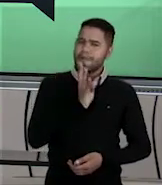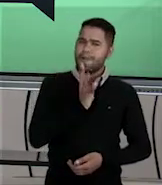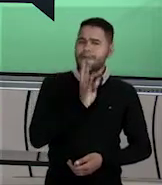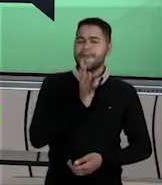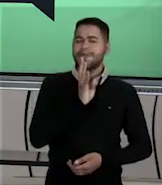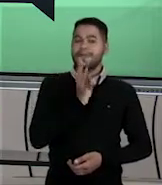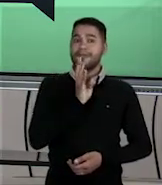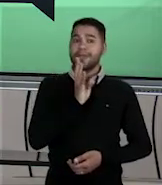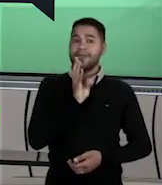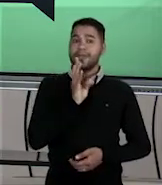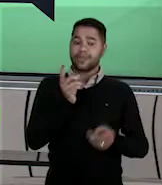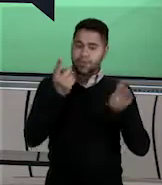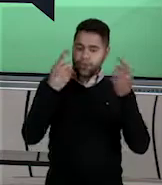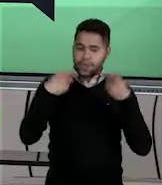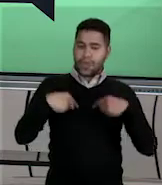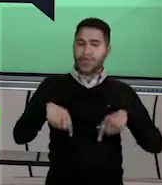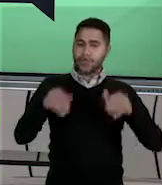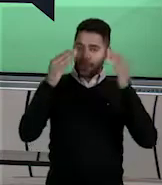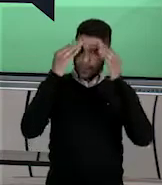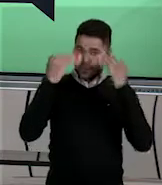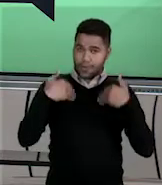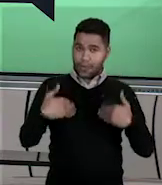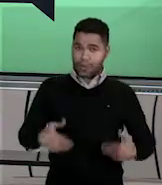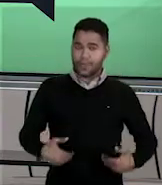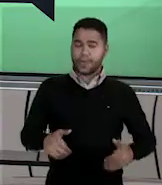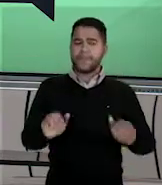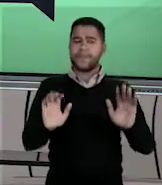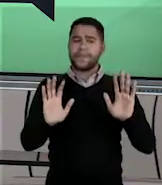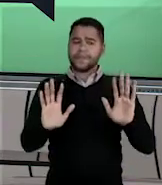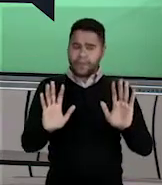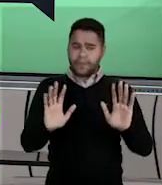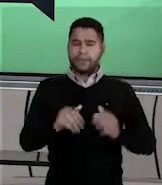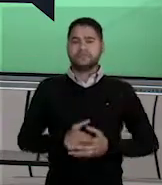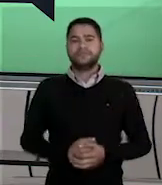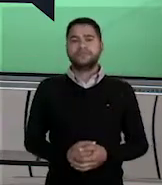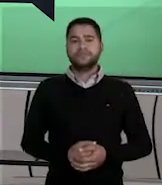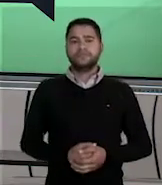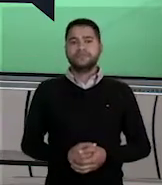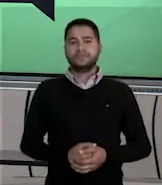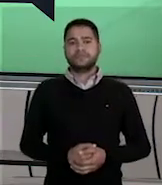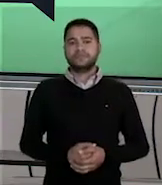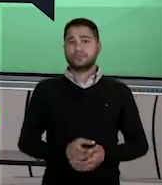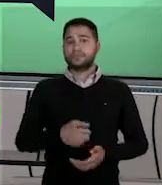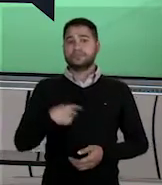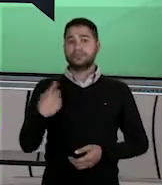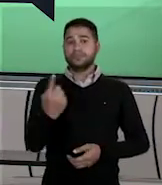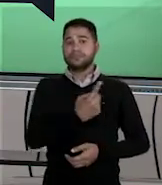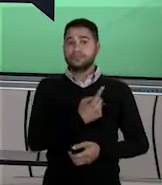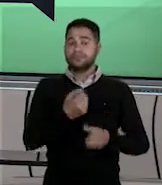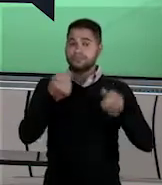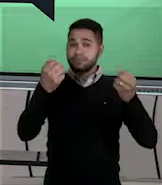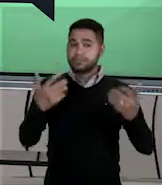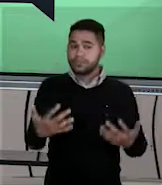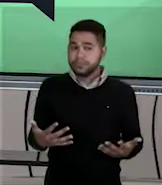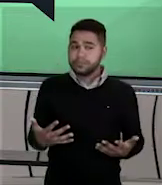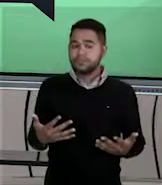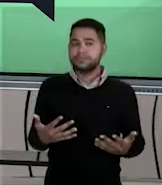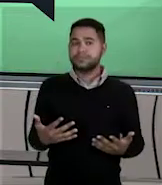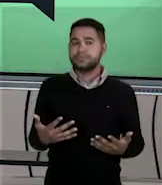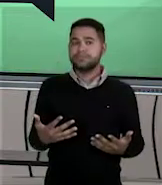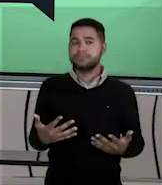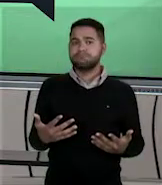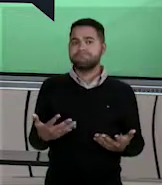as partes do seu corpo, mas em momento nenhum estaremos falando que as crianças,